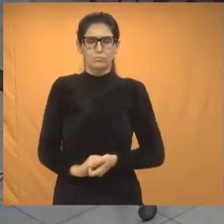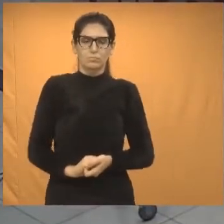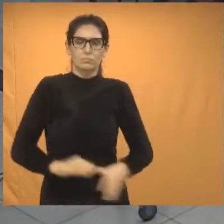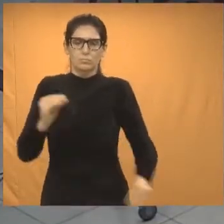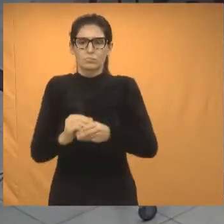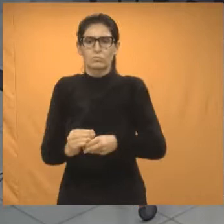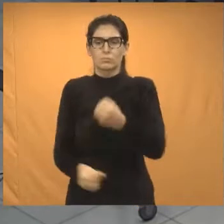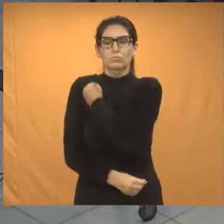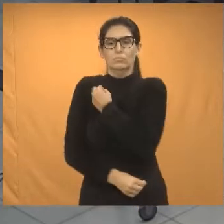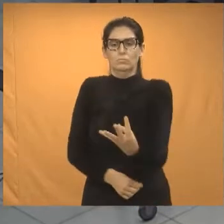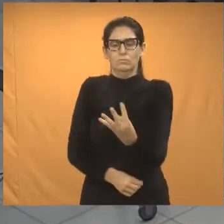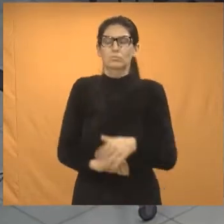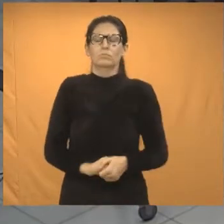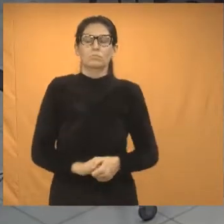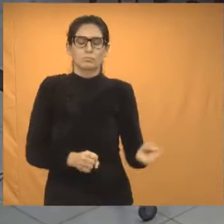Emenda número